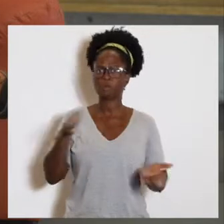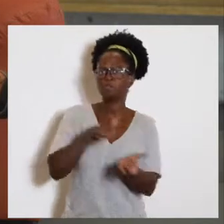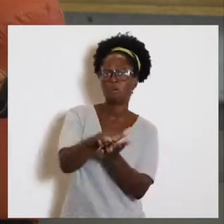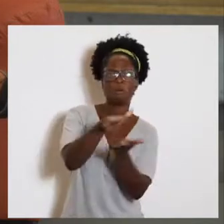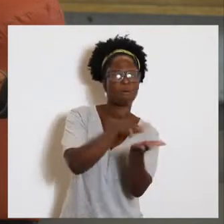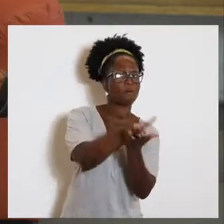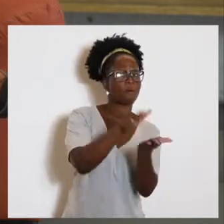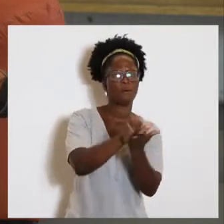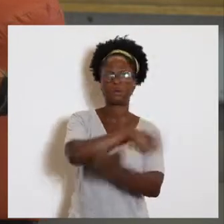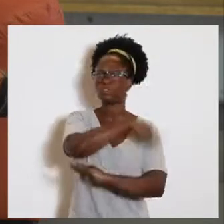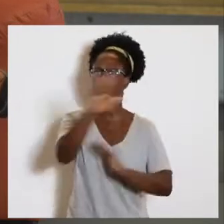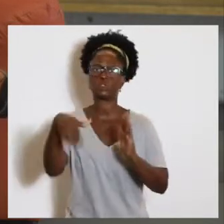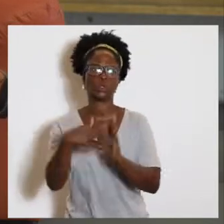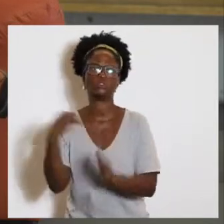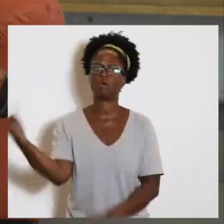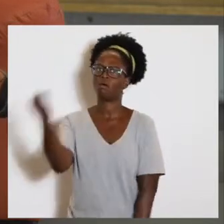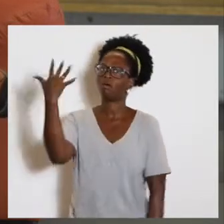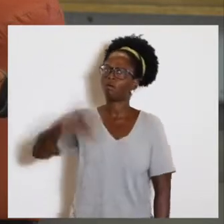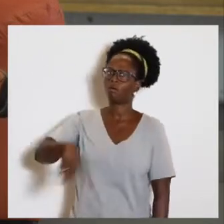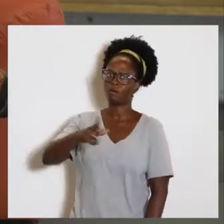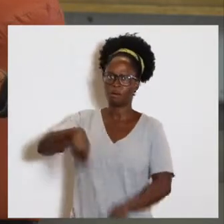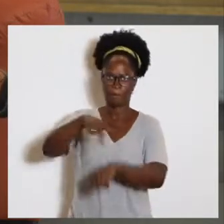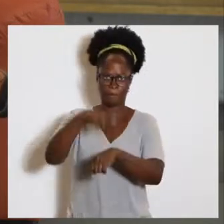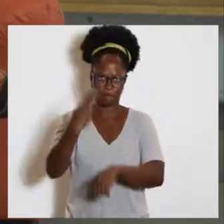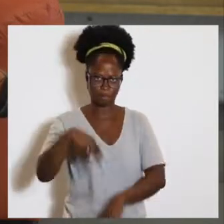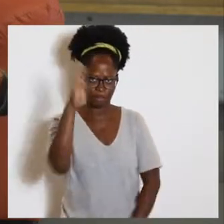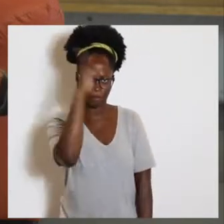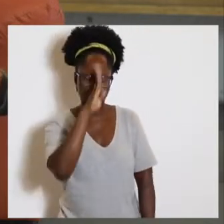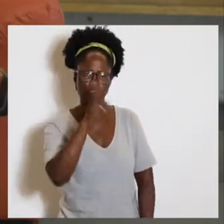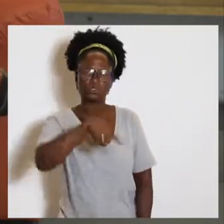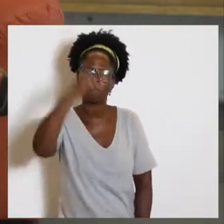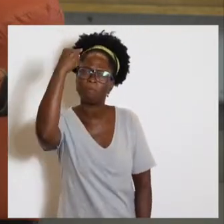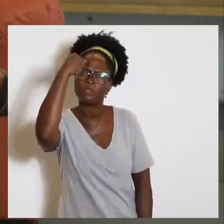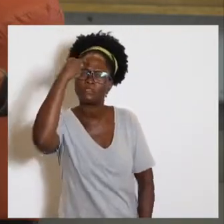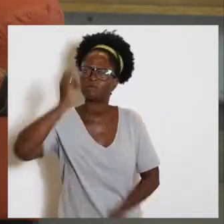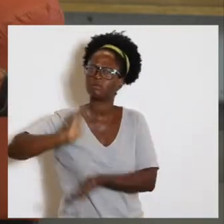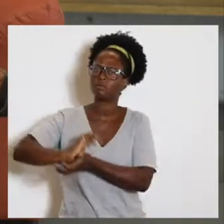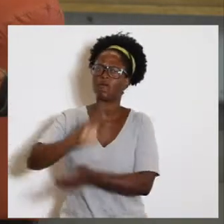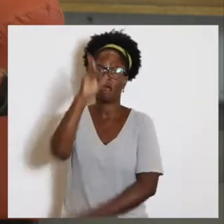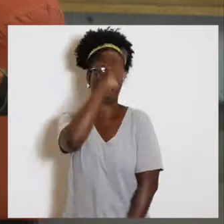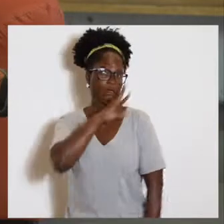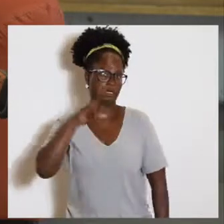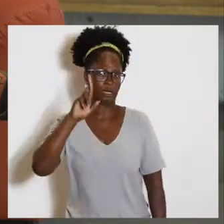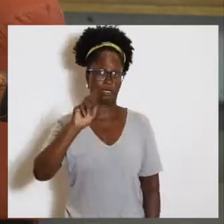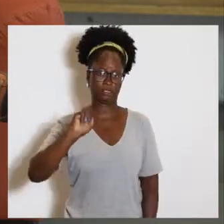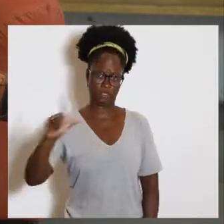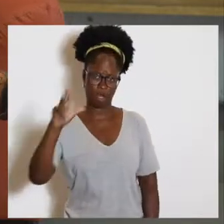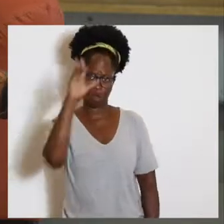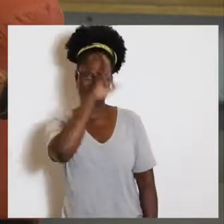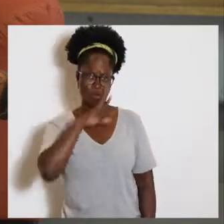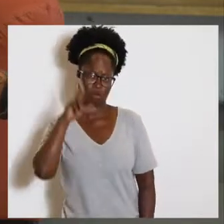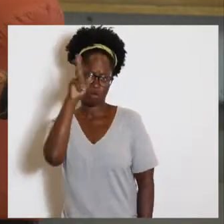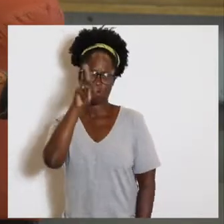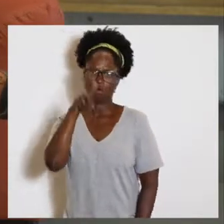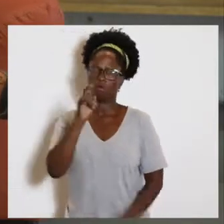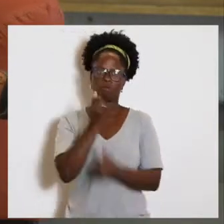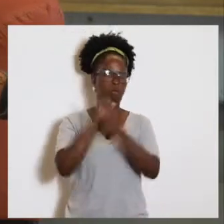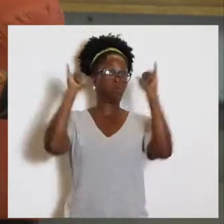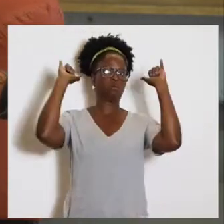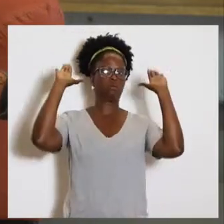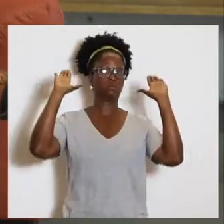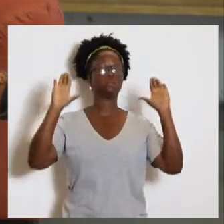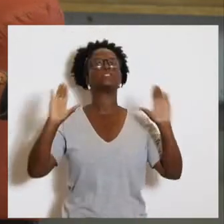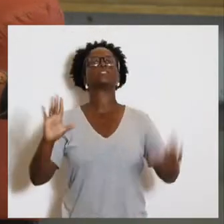das editoras mais importantes deste país quando nós pensamos a questão racial os dados são muito mais escandalosos